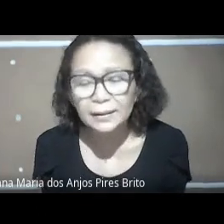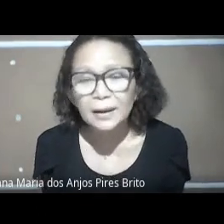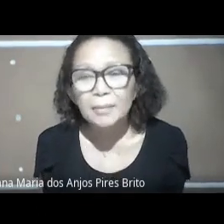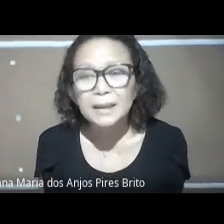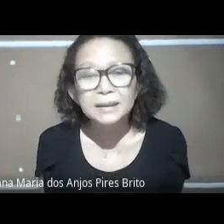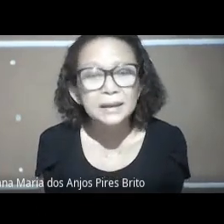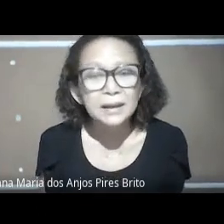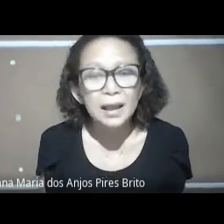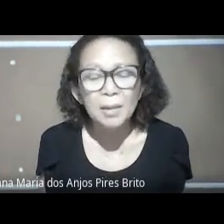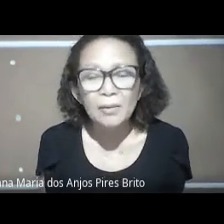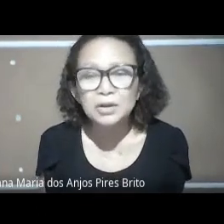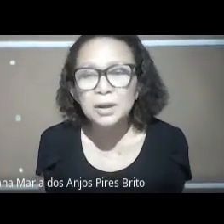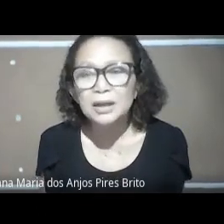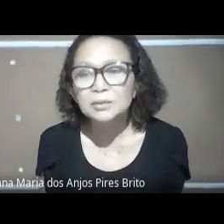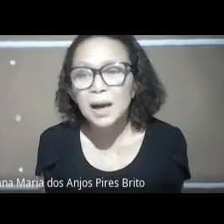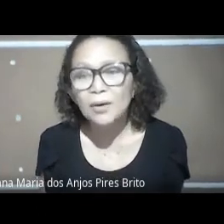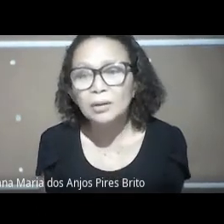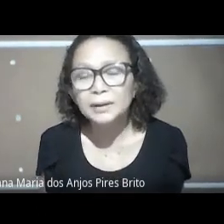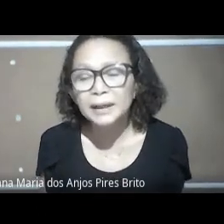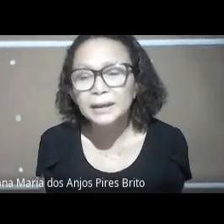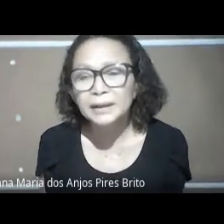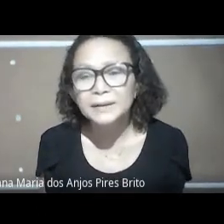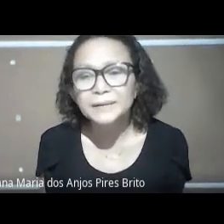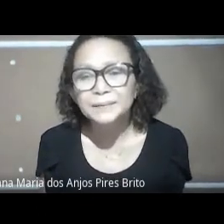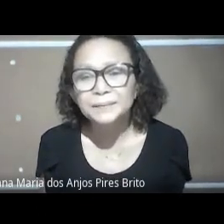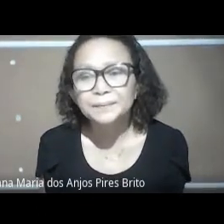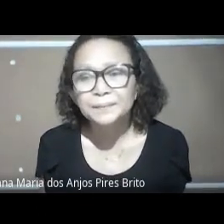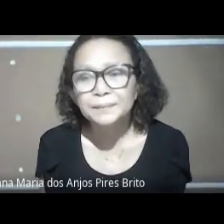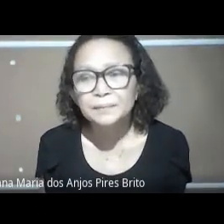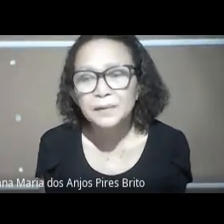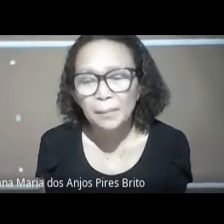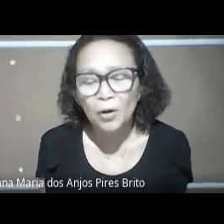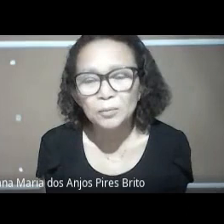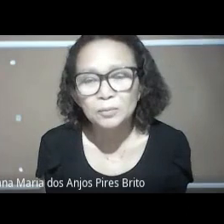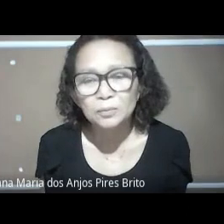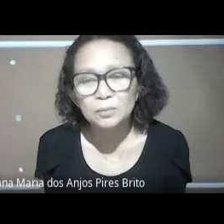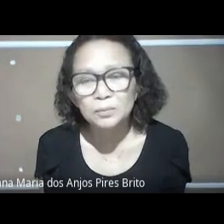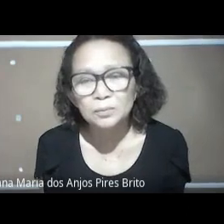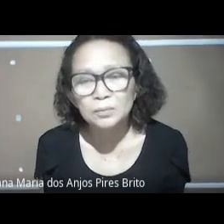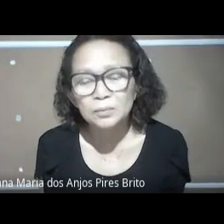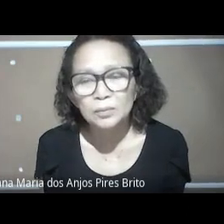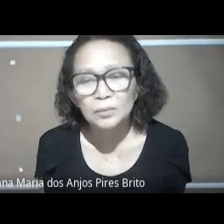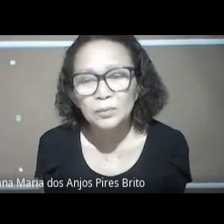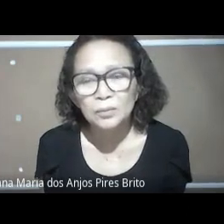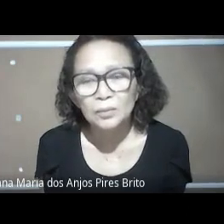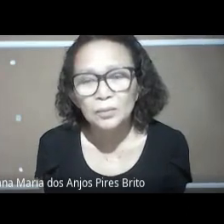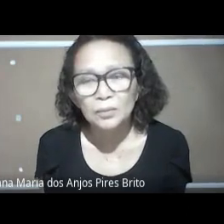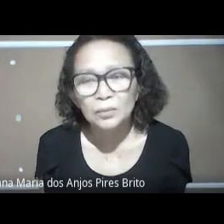ser, né? Mas que tenha uma quantidade maior do que 3. Tá bom?